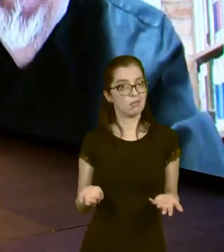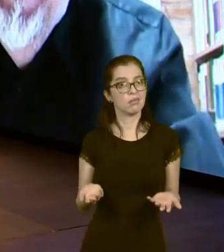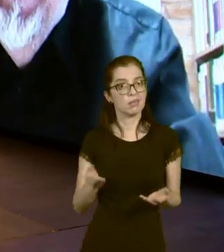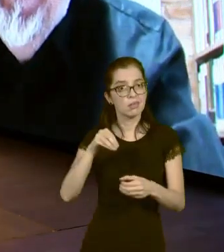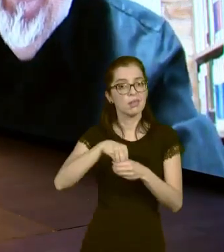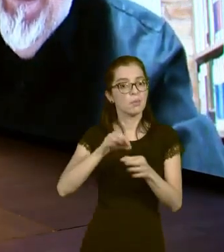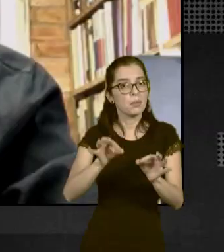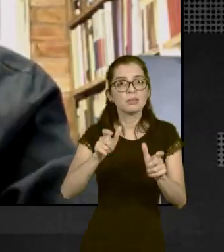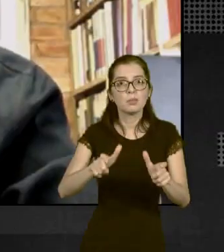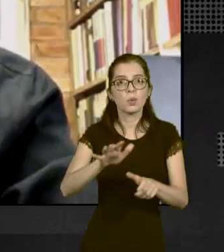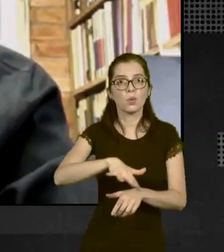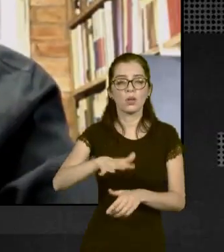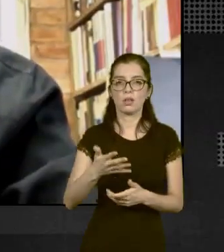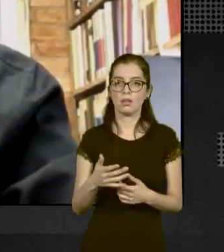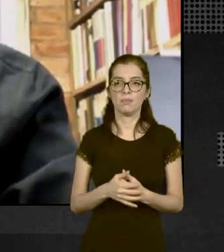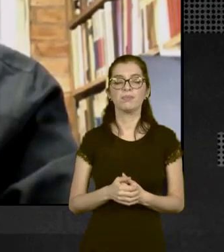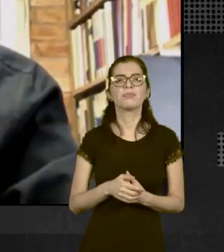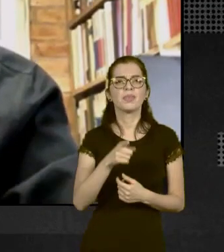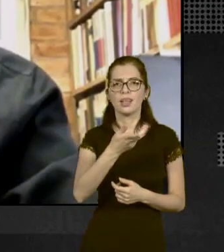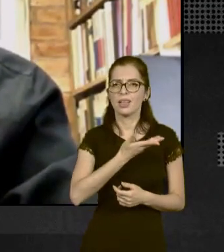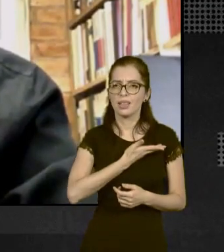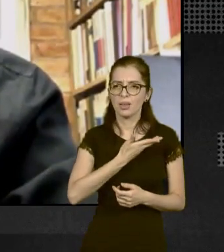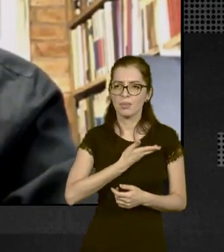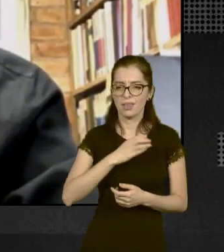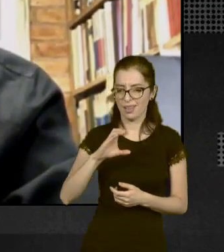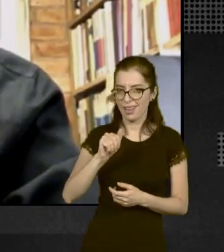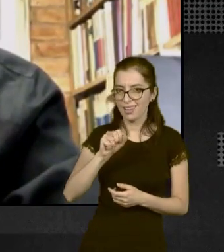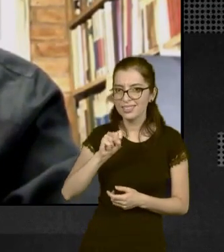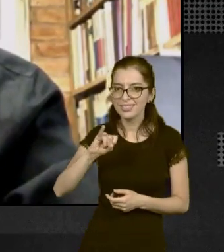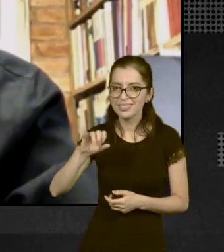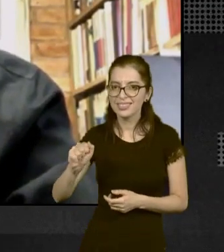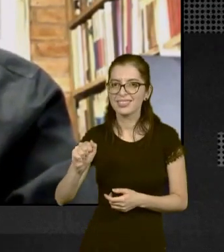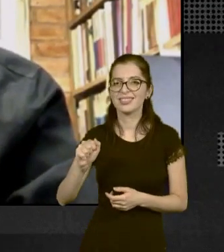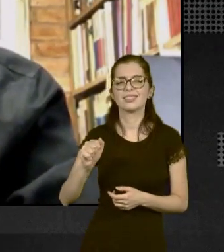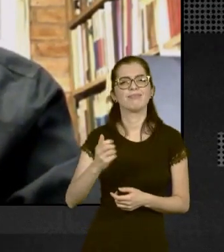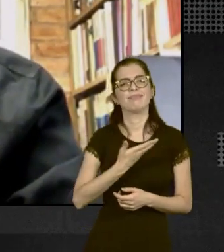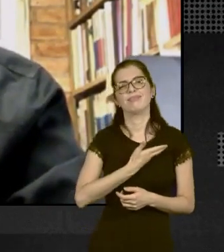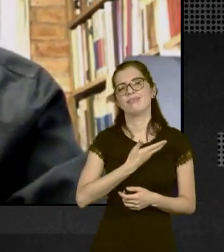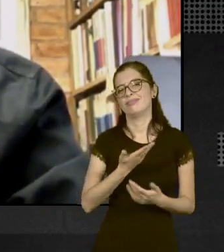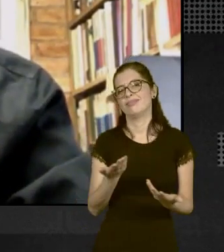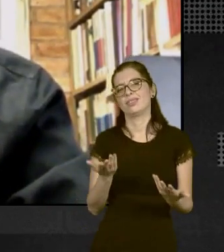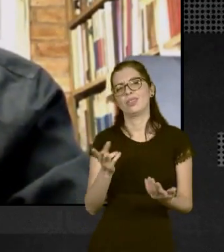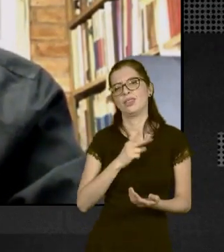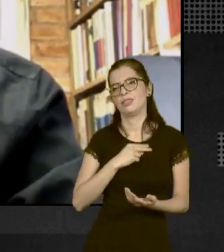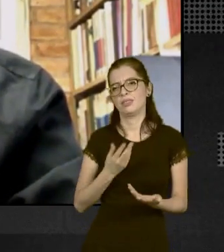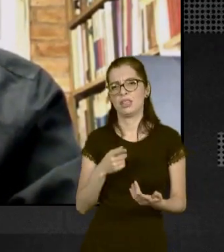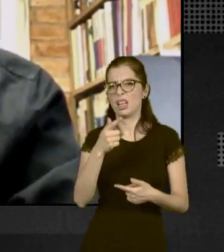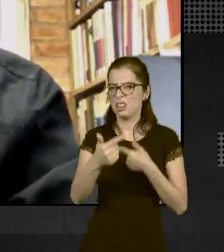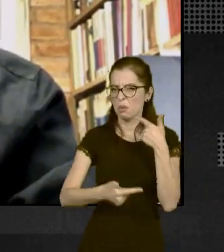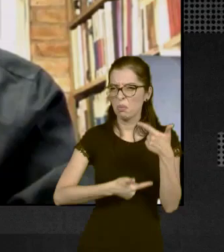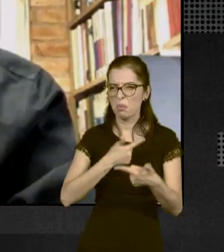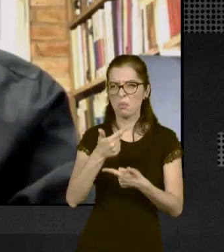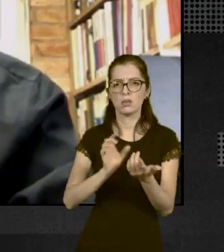na época. Tem que dar essas informações. Onde é que Ulisses passeava?